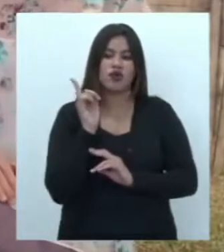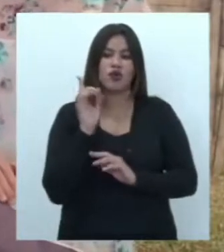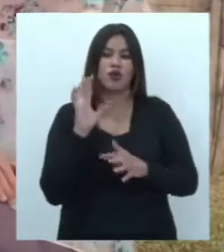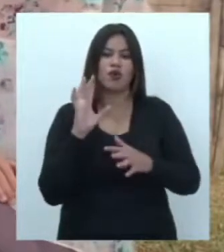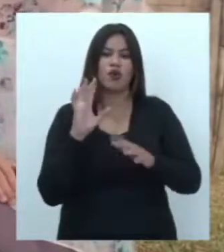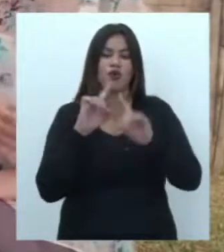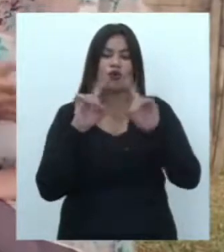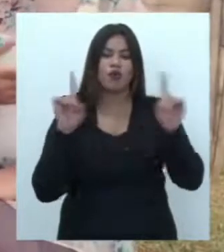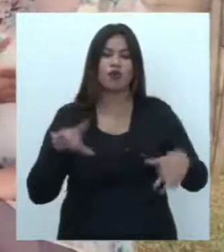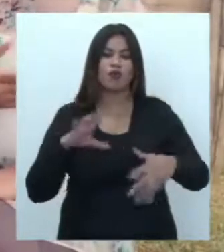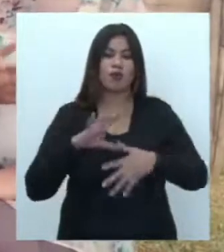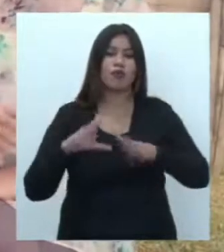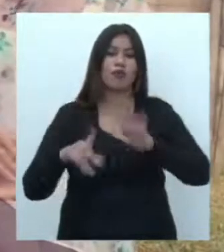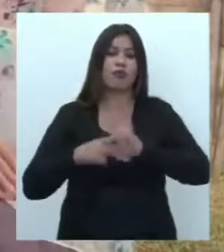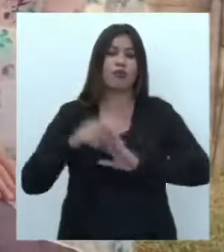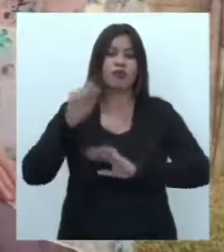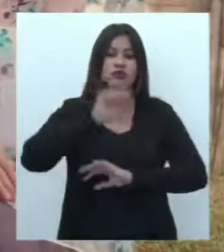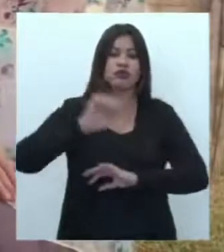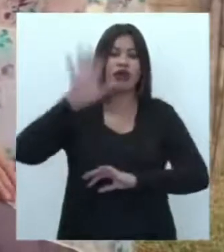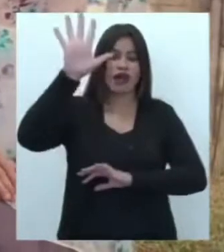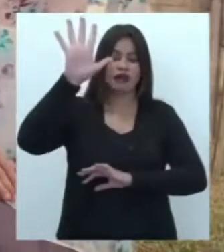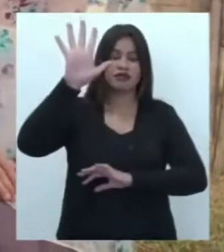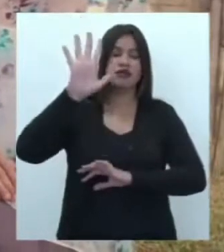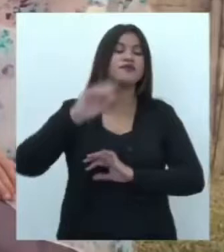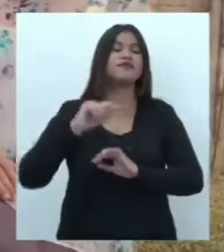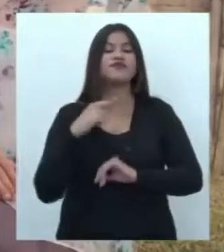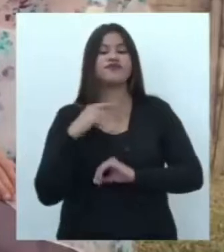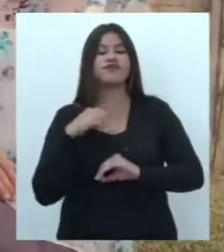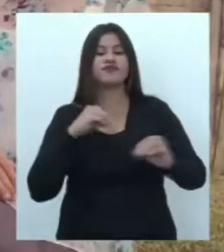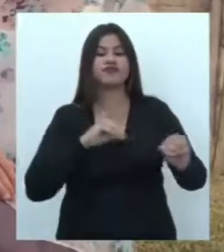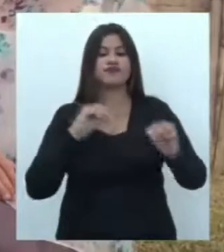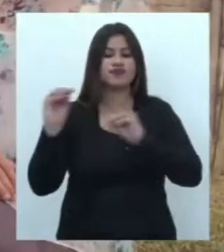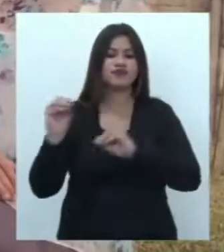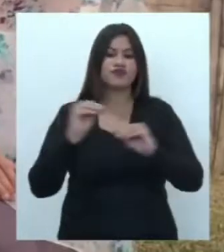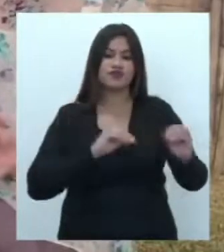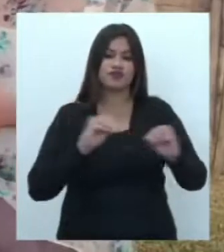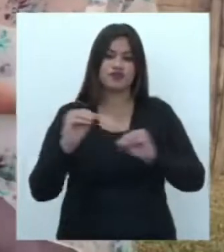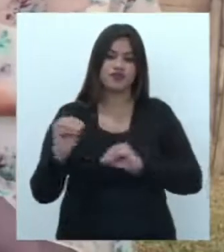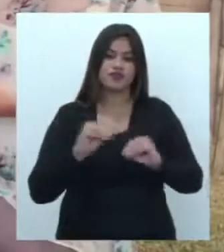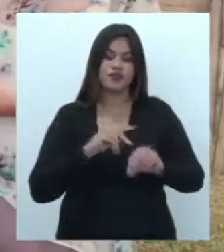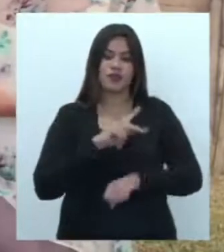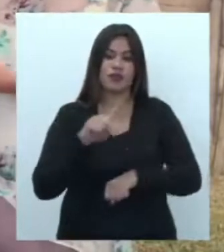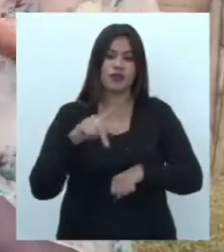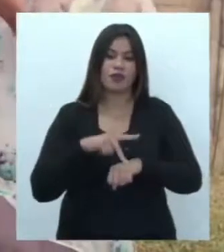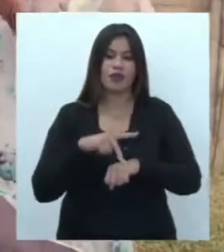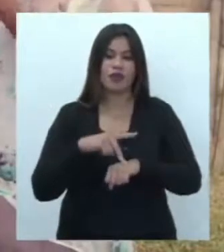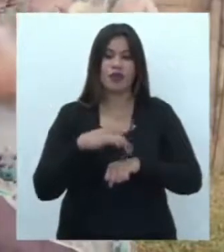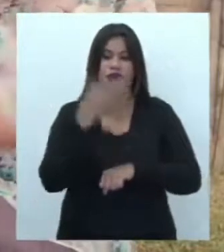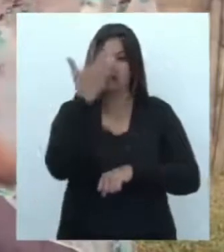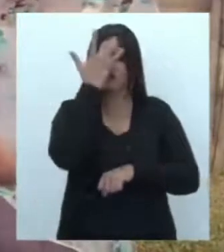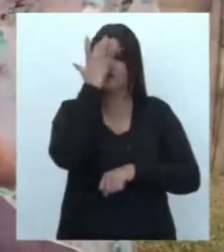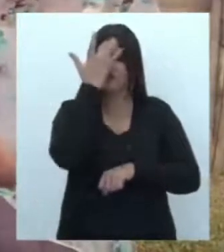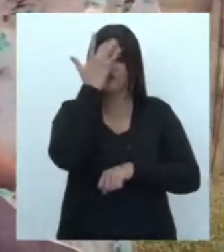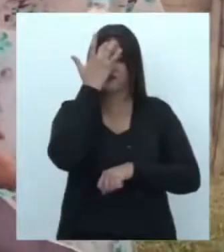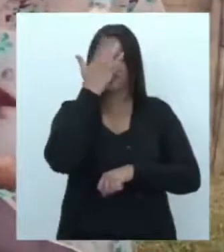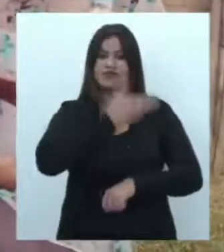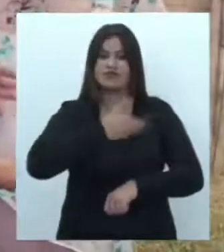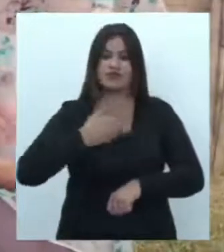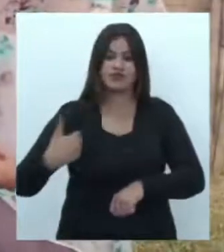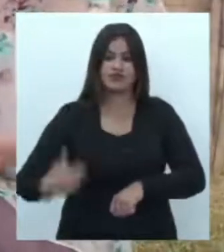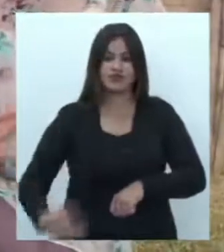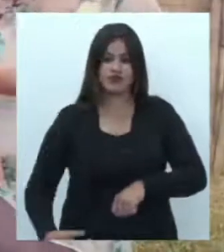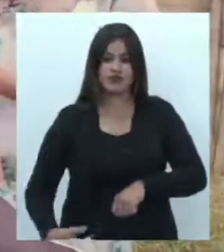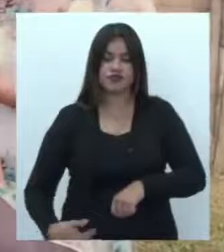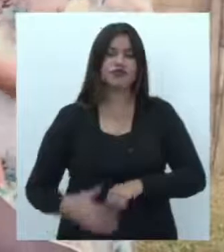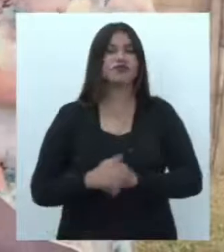mapa da Ásia, onde eu vejo dois movimentos de migração externa entre os países Índia e China. Se